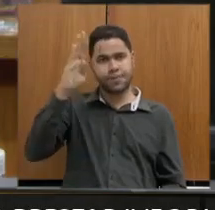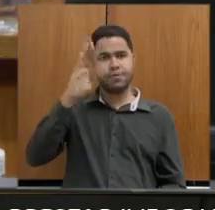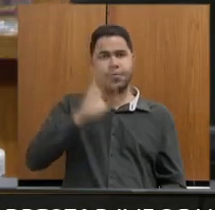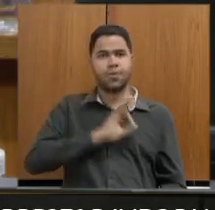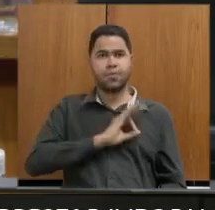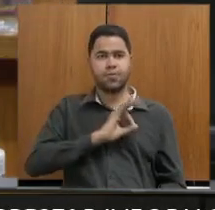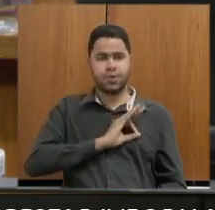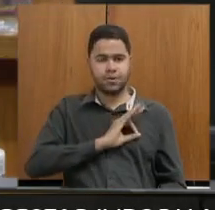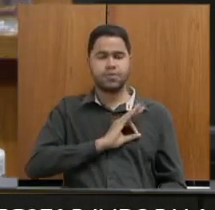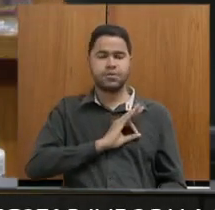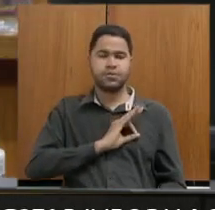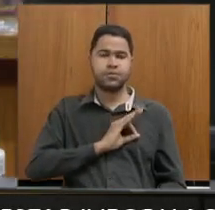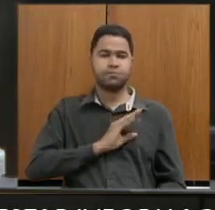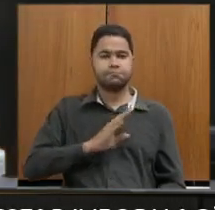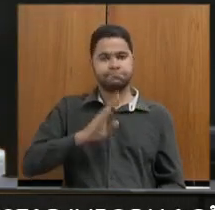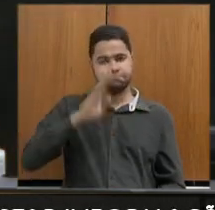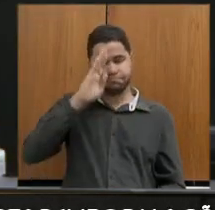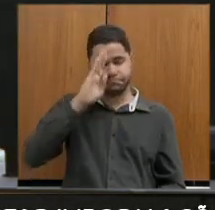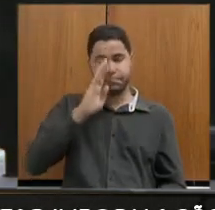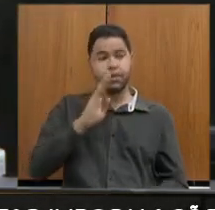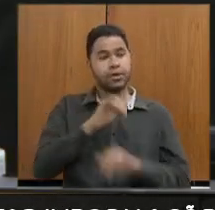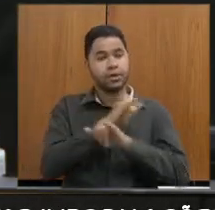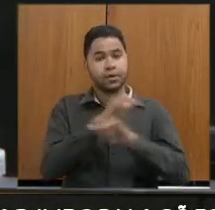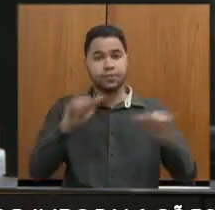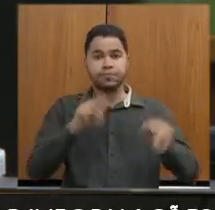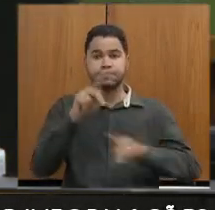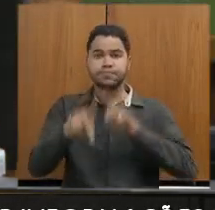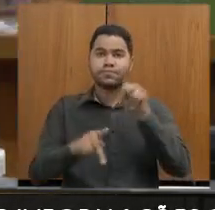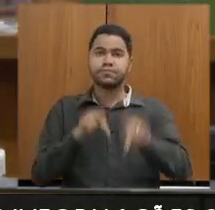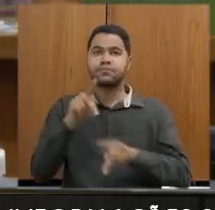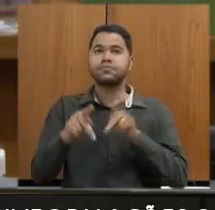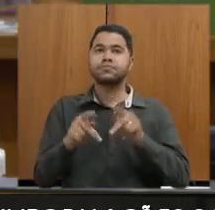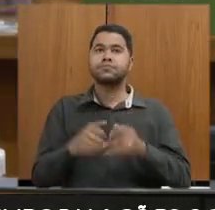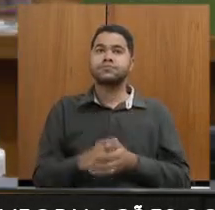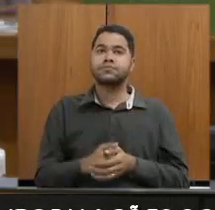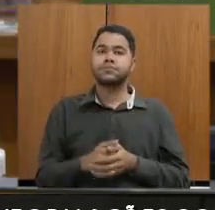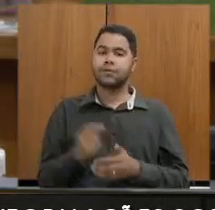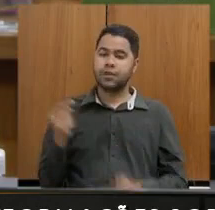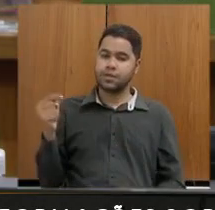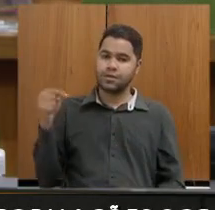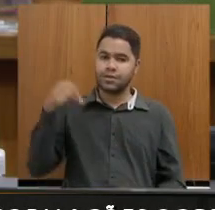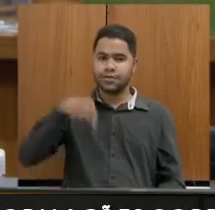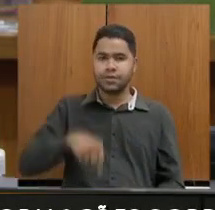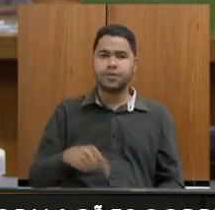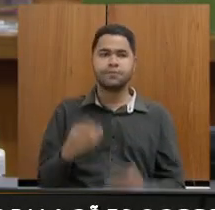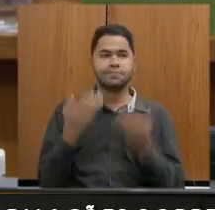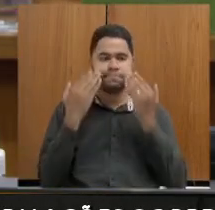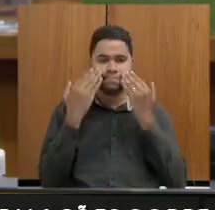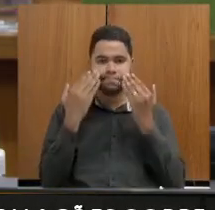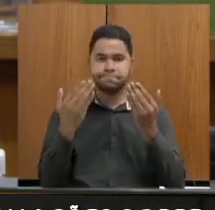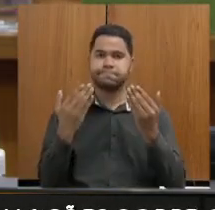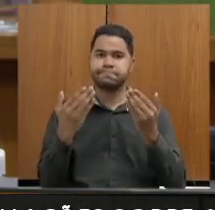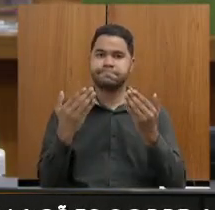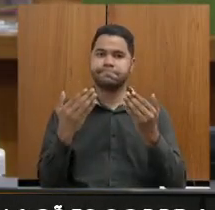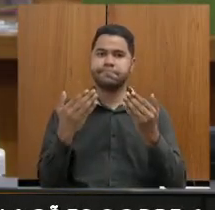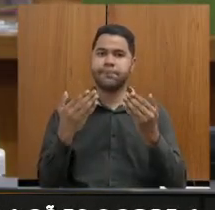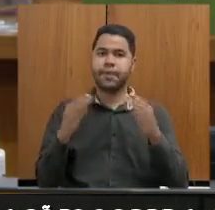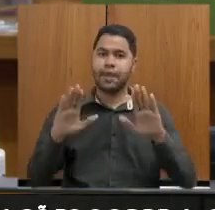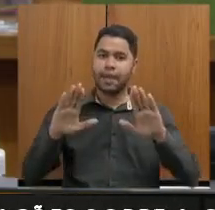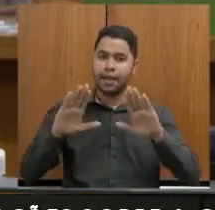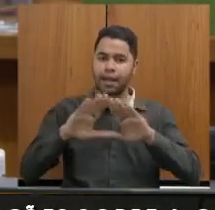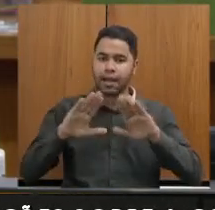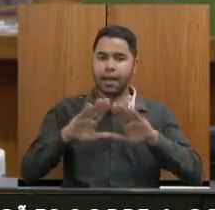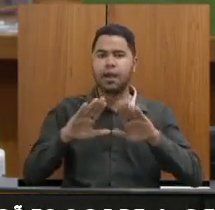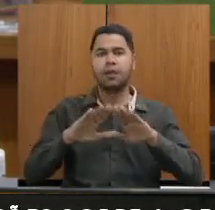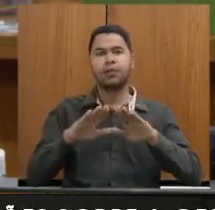militar e dizer à população que vir aqui diante dessa Assembleia para